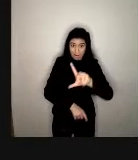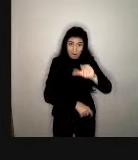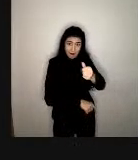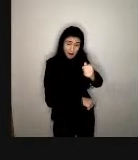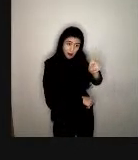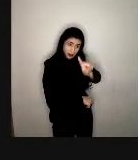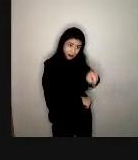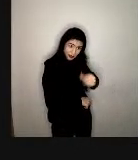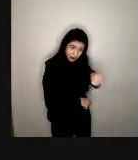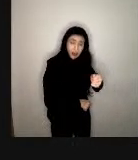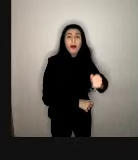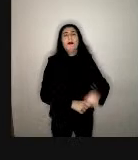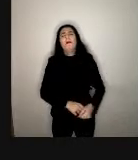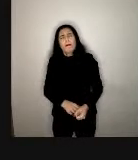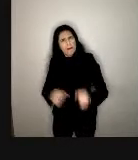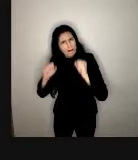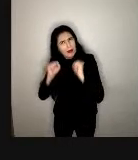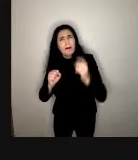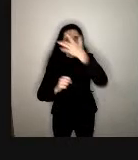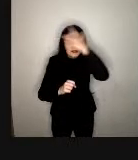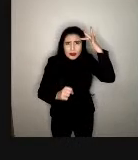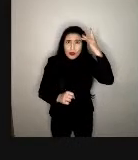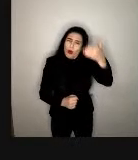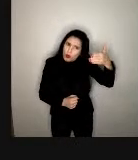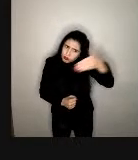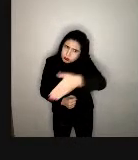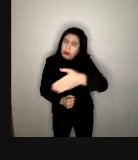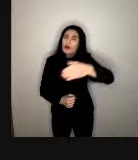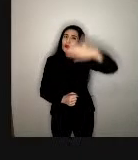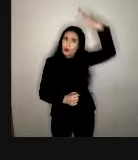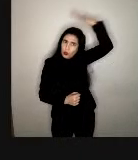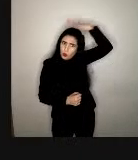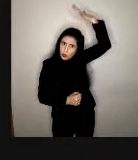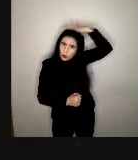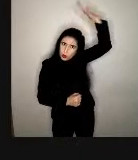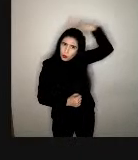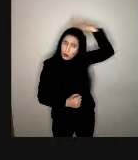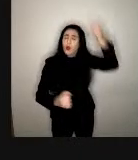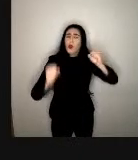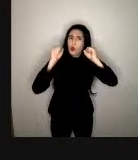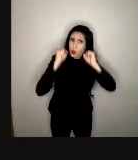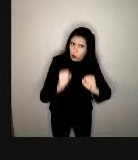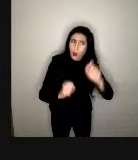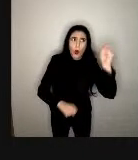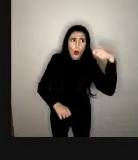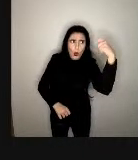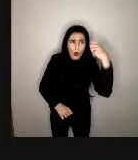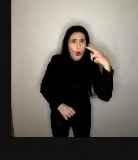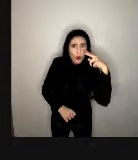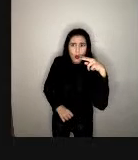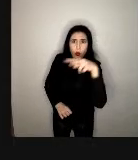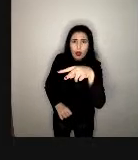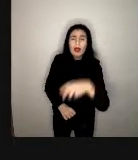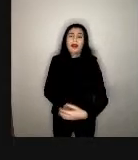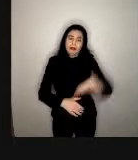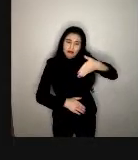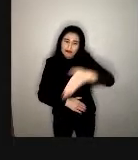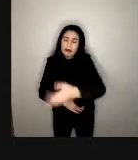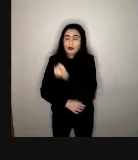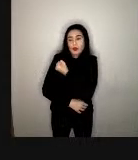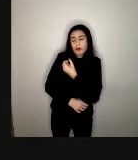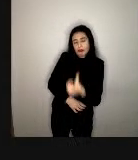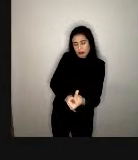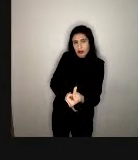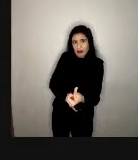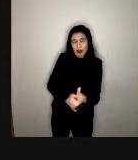viu, a ir ver, quem estiver em Curitiba e puder ver, no segundo andar, na entrada C. A exposição fica